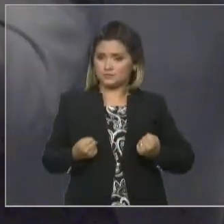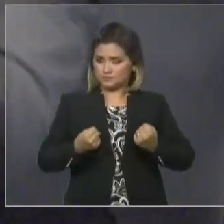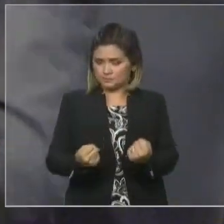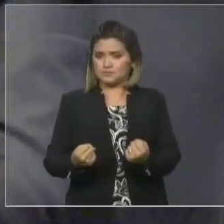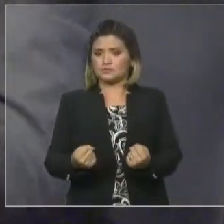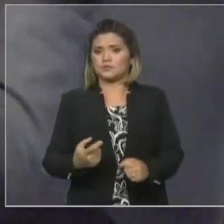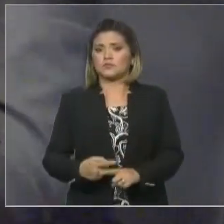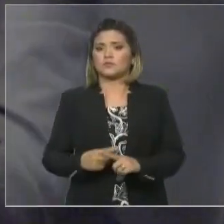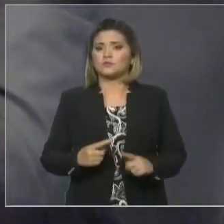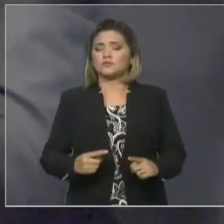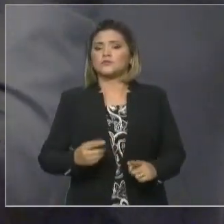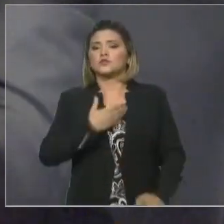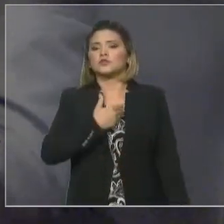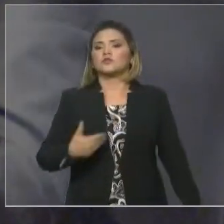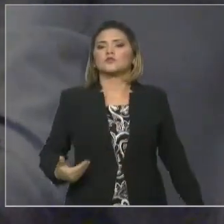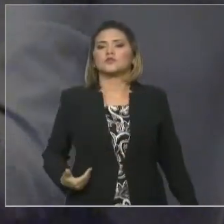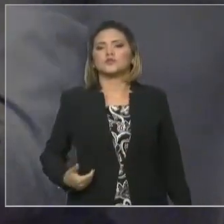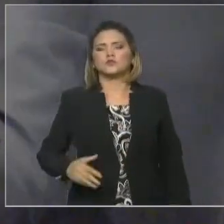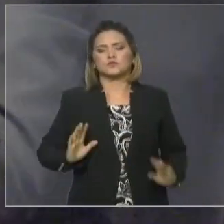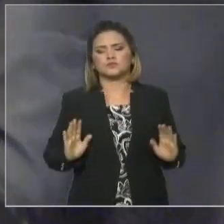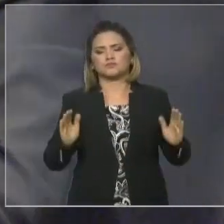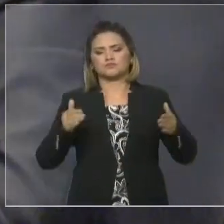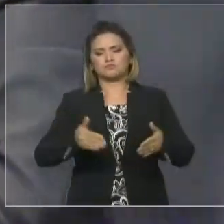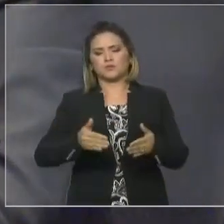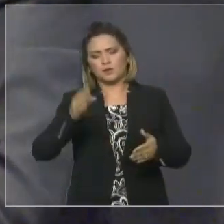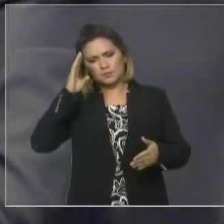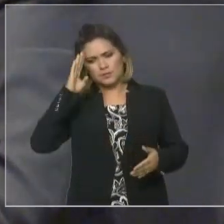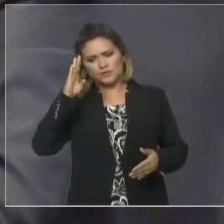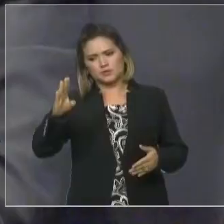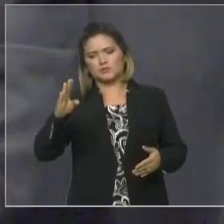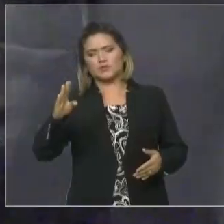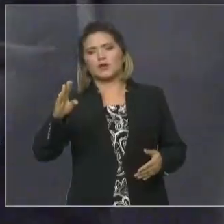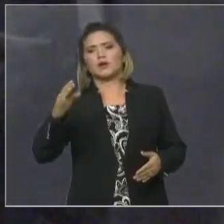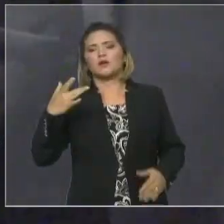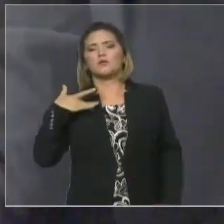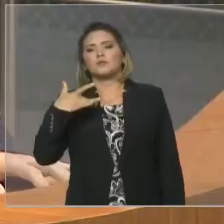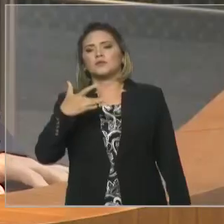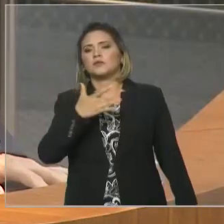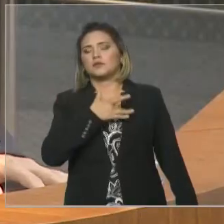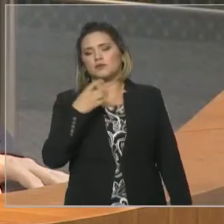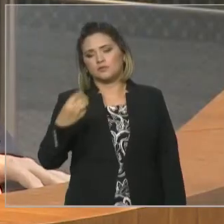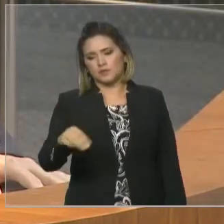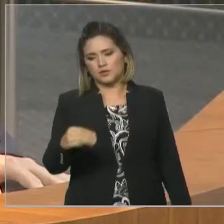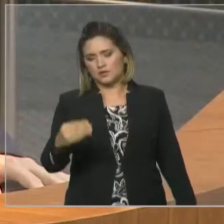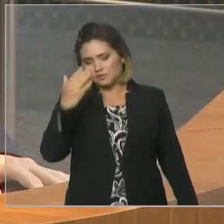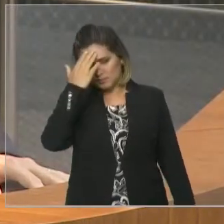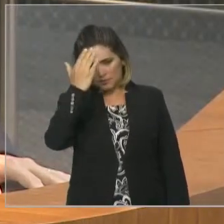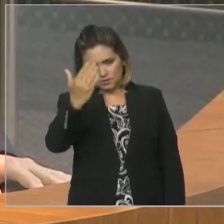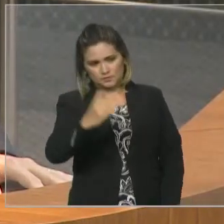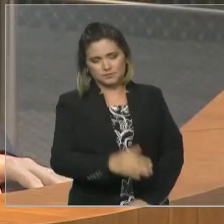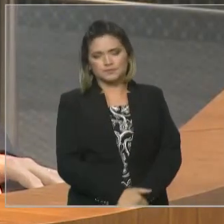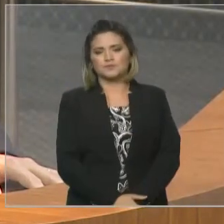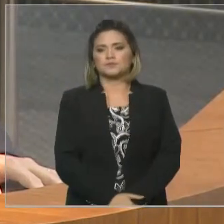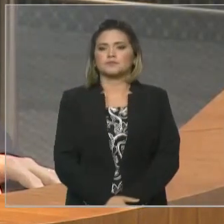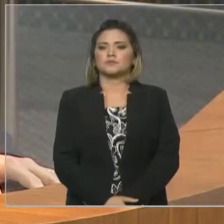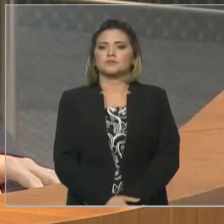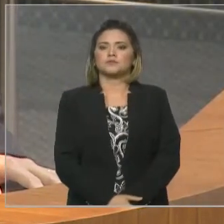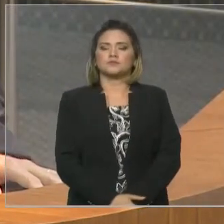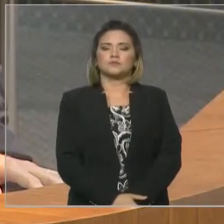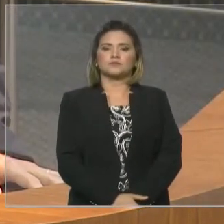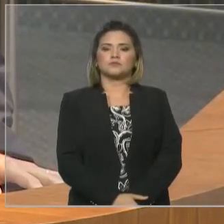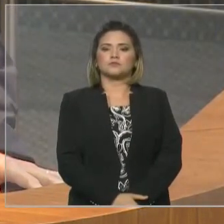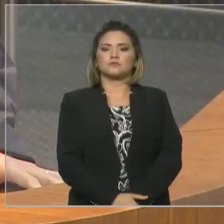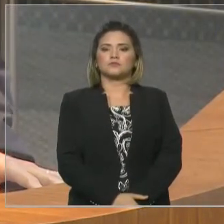governo tem prioridade na saúde no Maranhão. Obrigado, deputado. Eu que agradeço a sua parte, deputado Marco